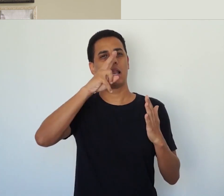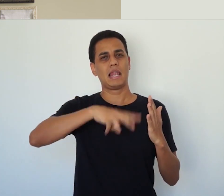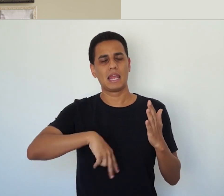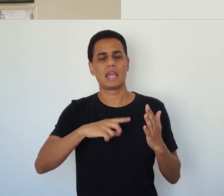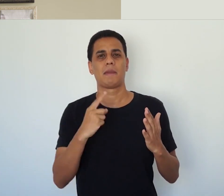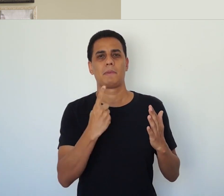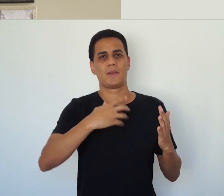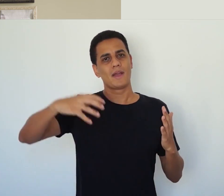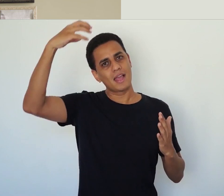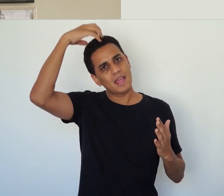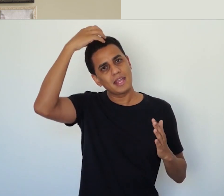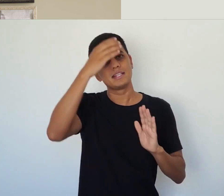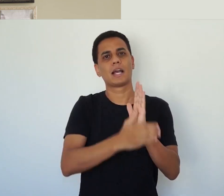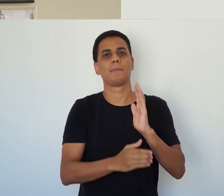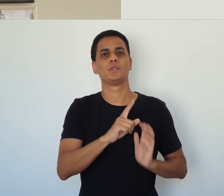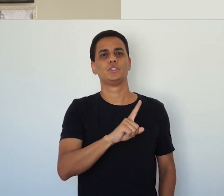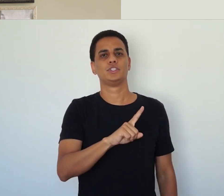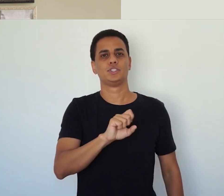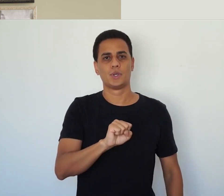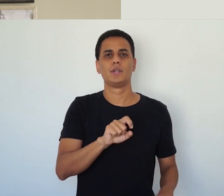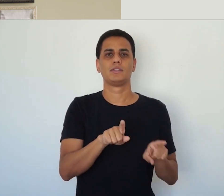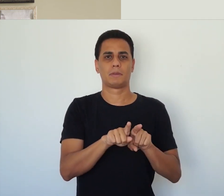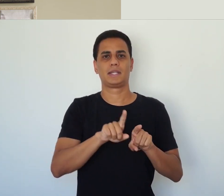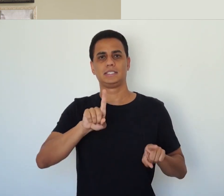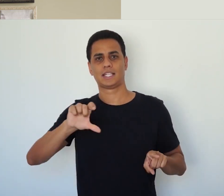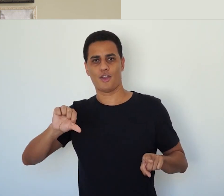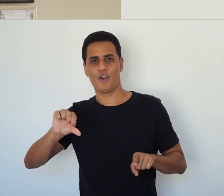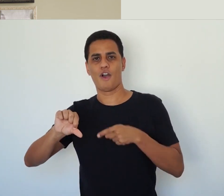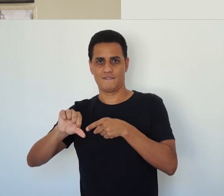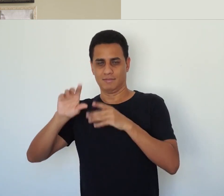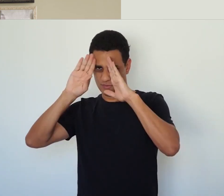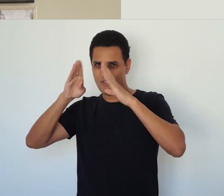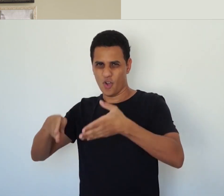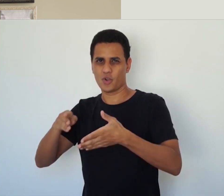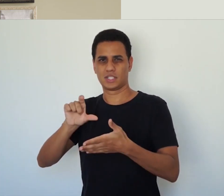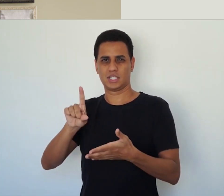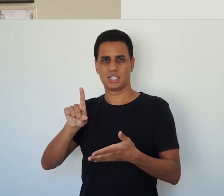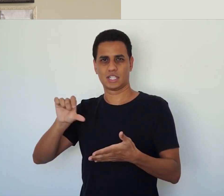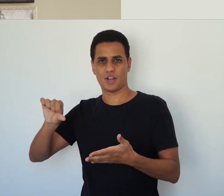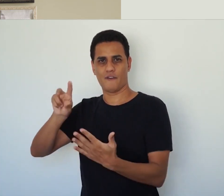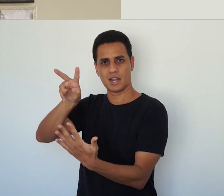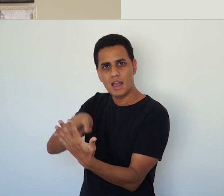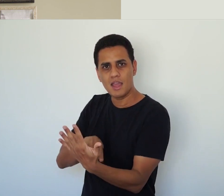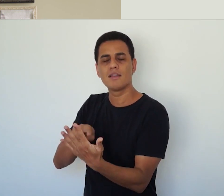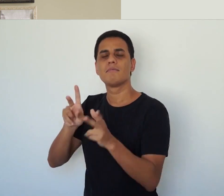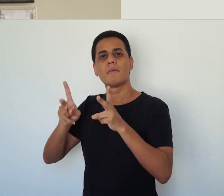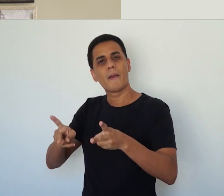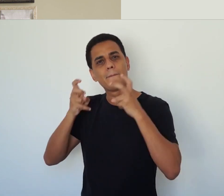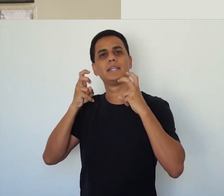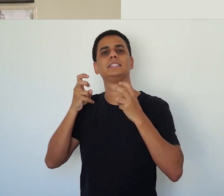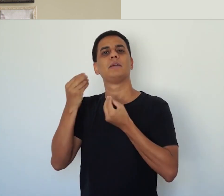eu queria ler um texto que está lá no primeiro livro dos Reis, capítulo 18 e 19, na verdade o capítulo 19,